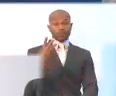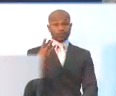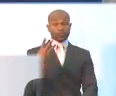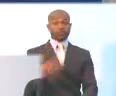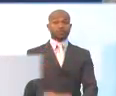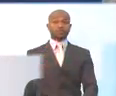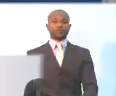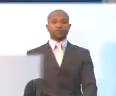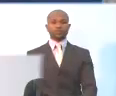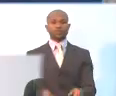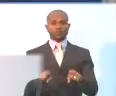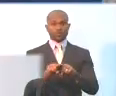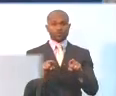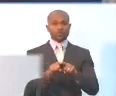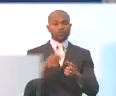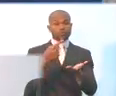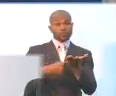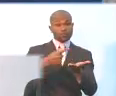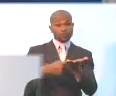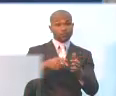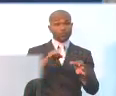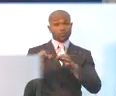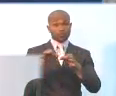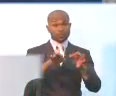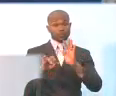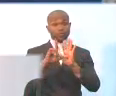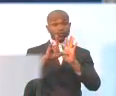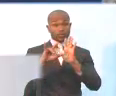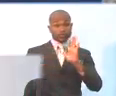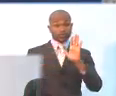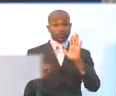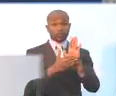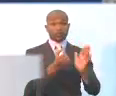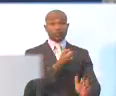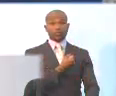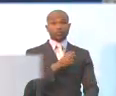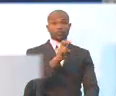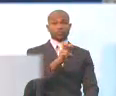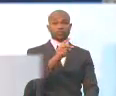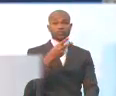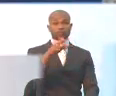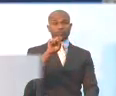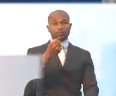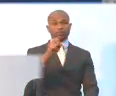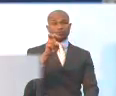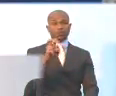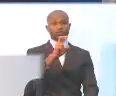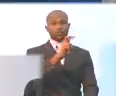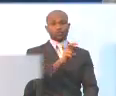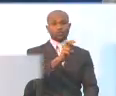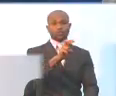2013, que compreende a análise dos projetos de lei número